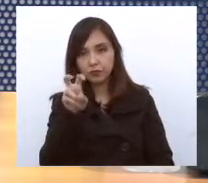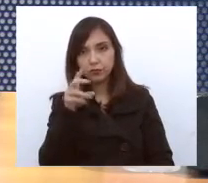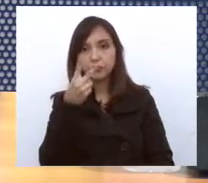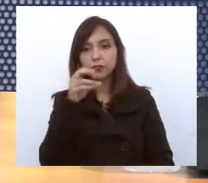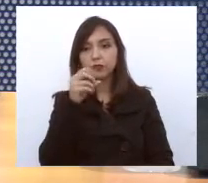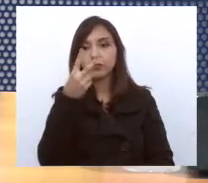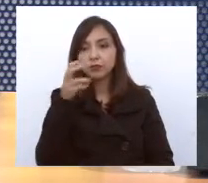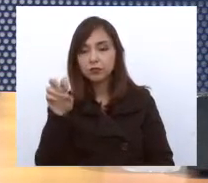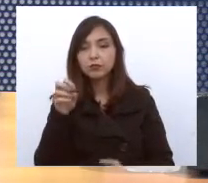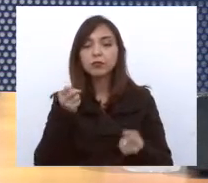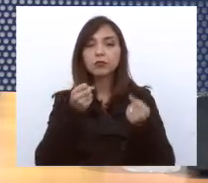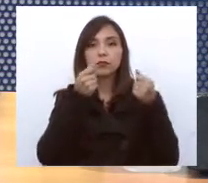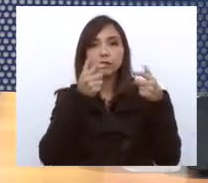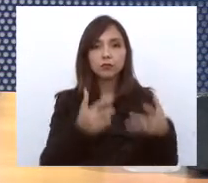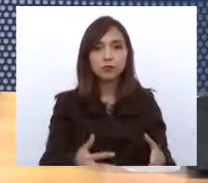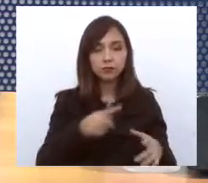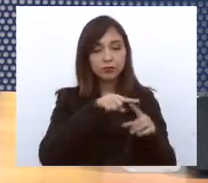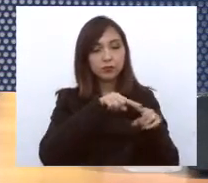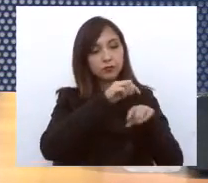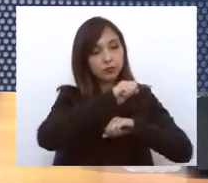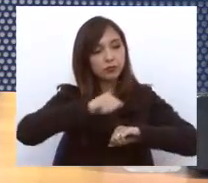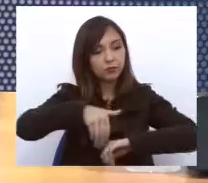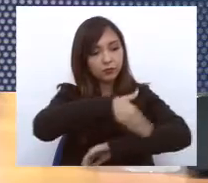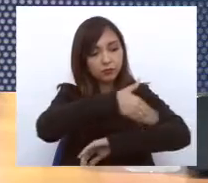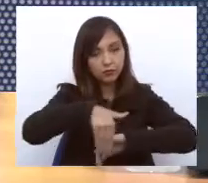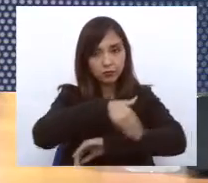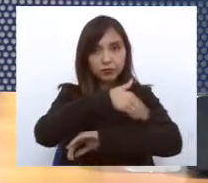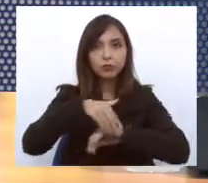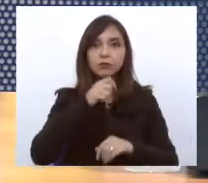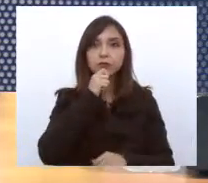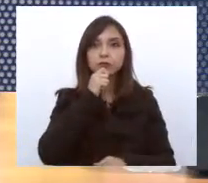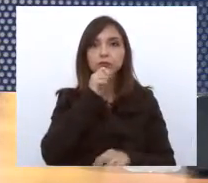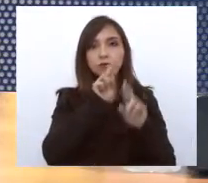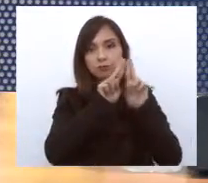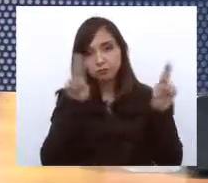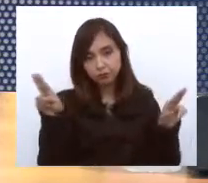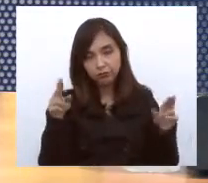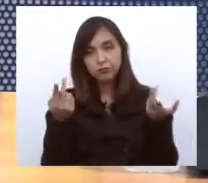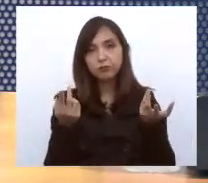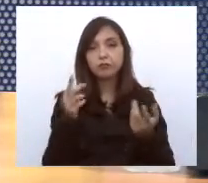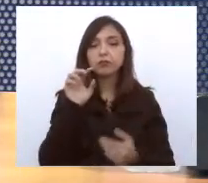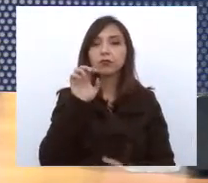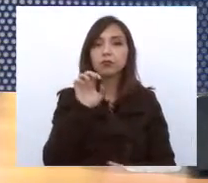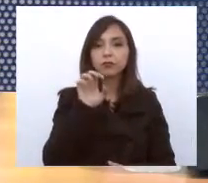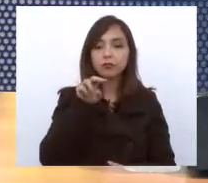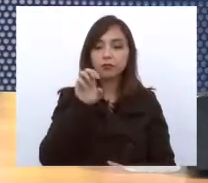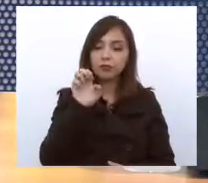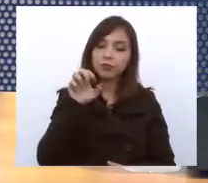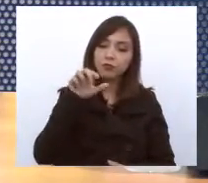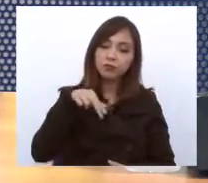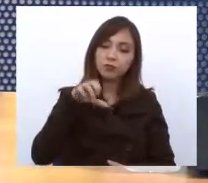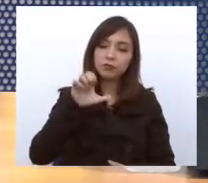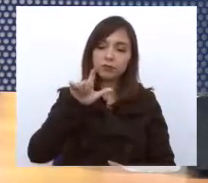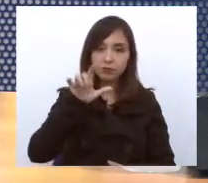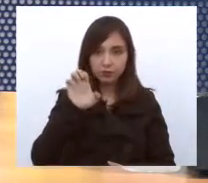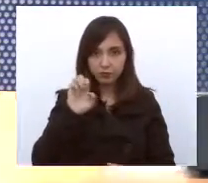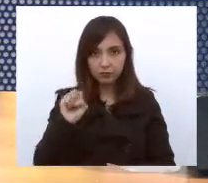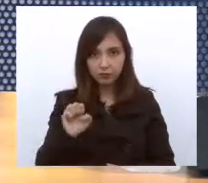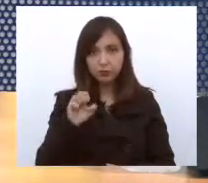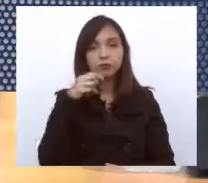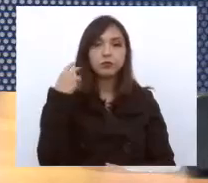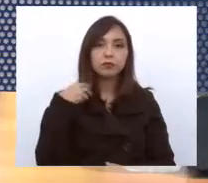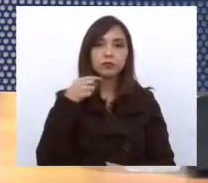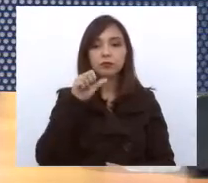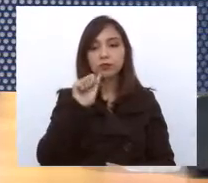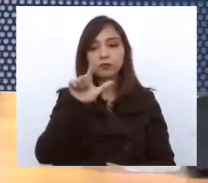4577/2015. Denominação da via sem nomenclatura na cidade de Guarulhos de Eunício Odete Barbosa Glorigiano. Autor, vereador, doutor